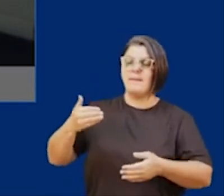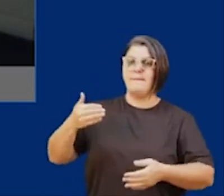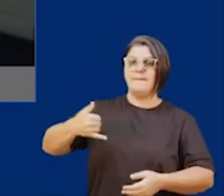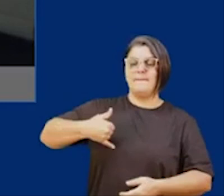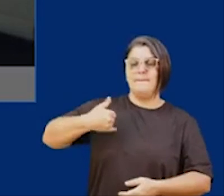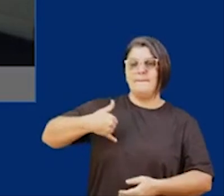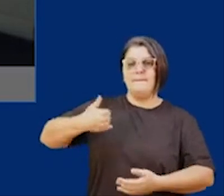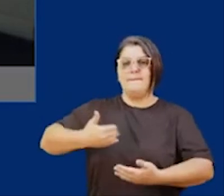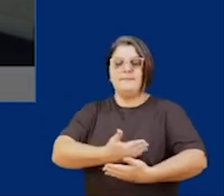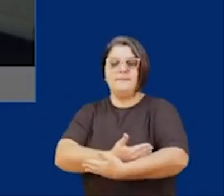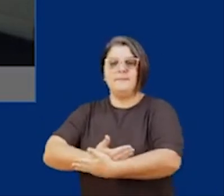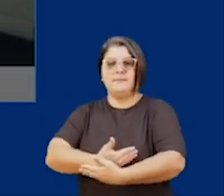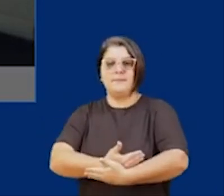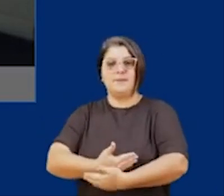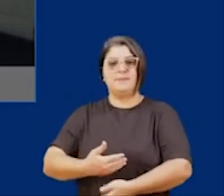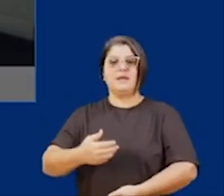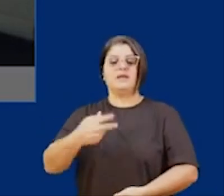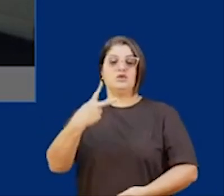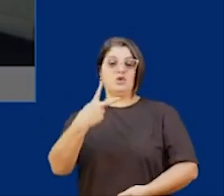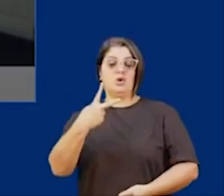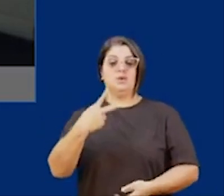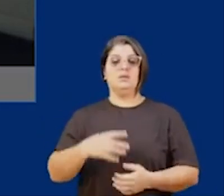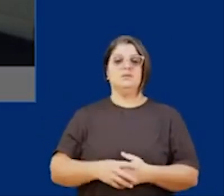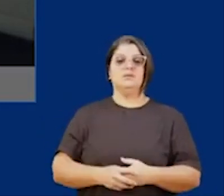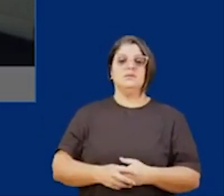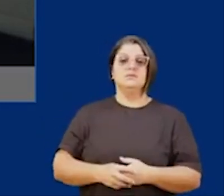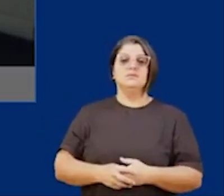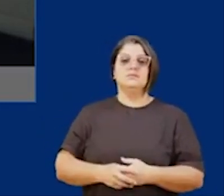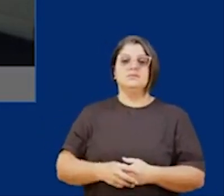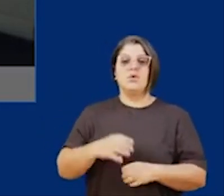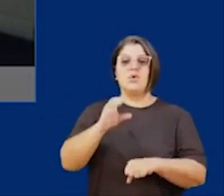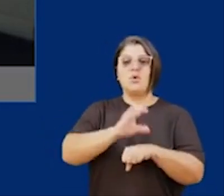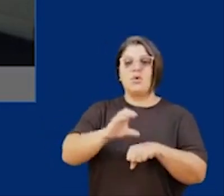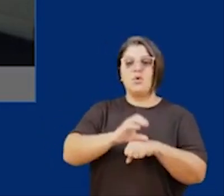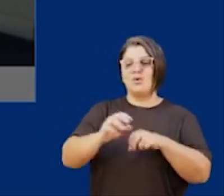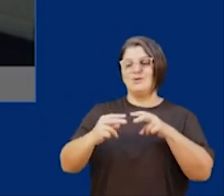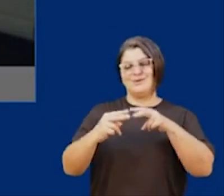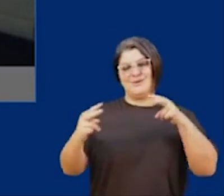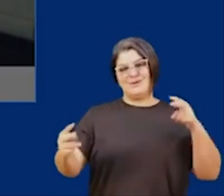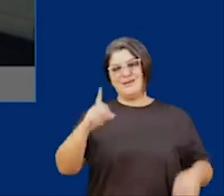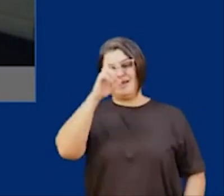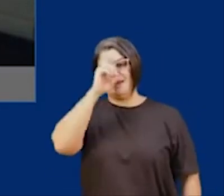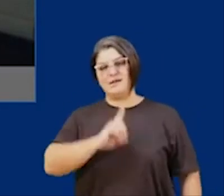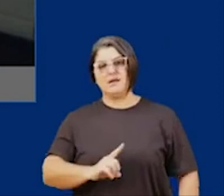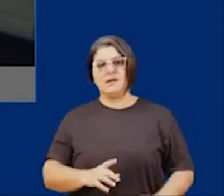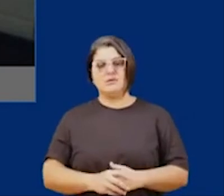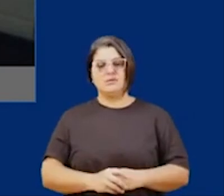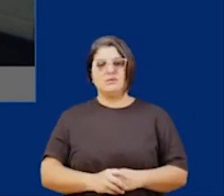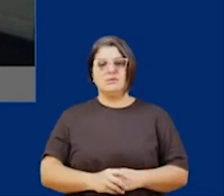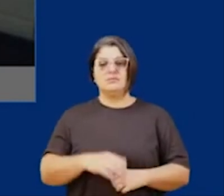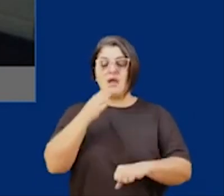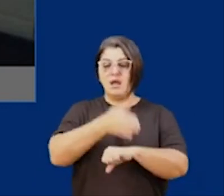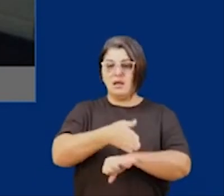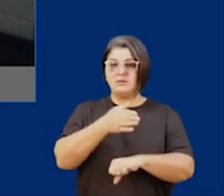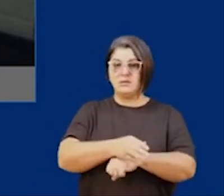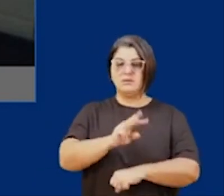com Rachel Francisti. O curso é online e gratuito, né, reforçando, pode ser acessado pelo